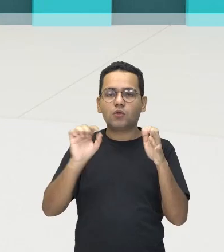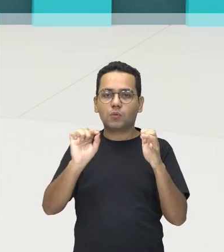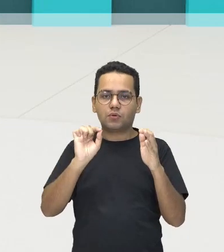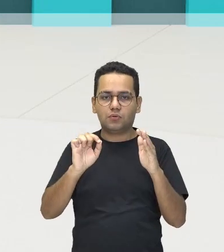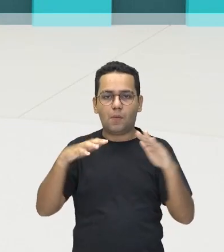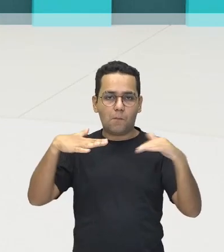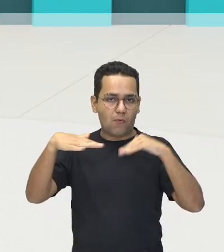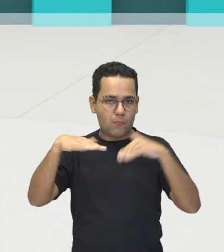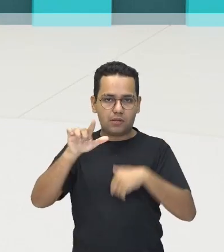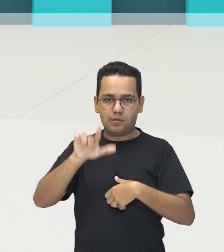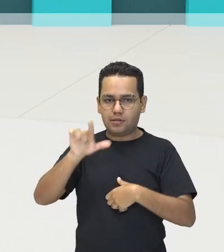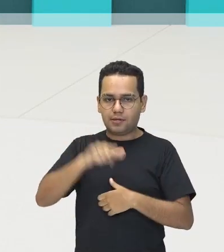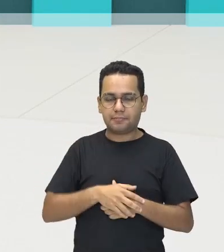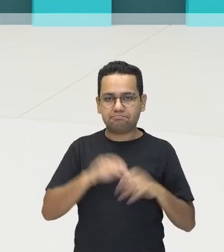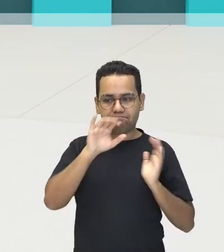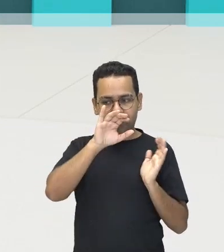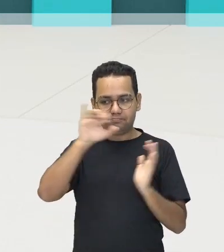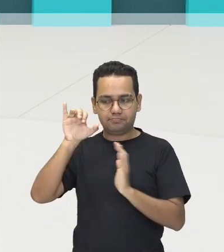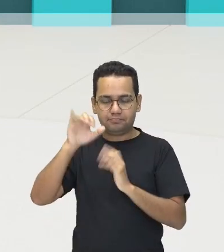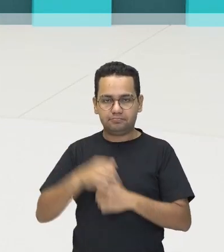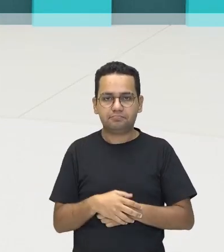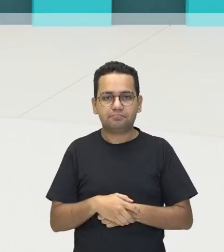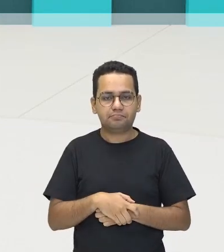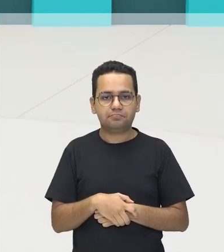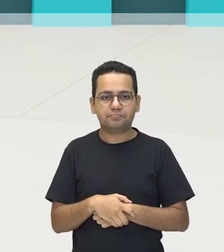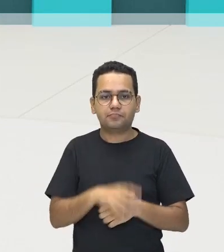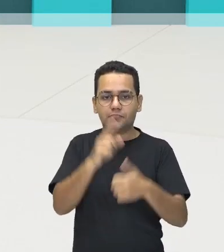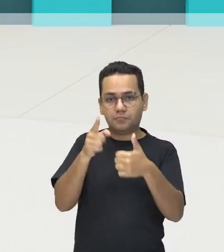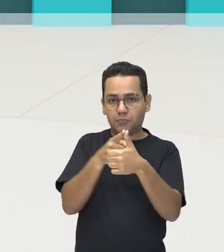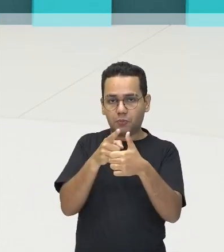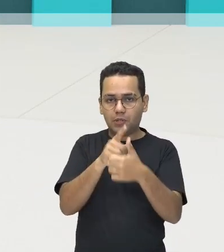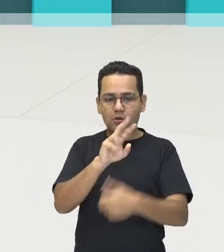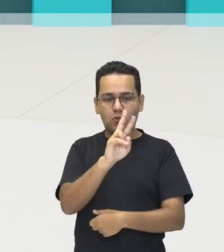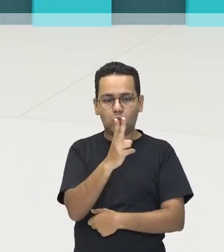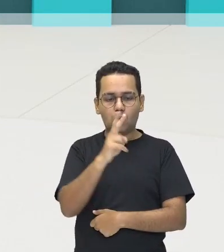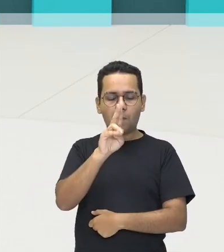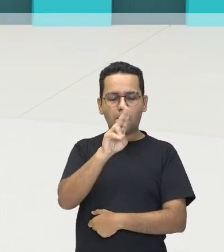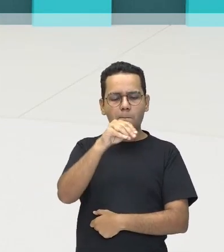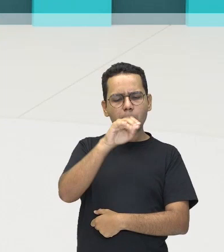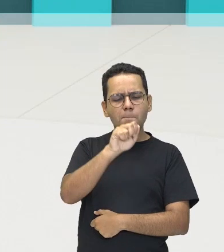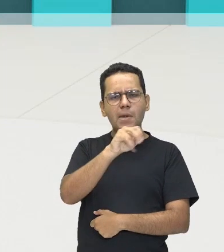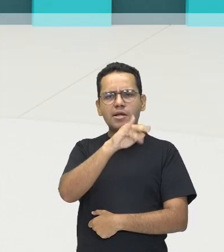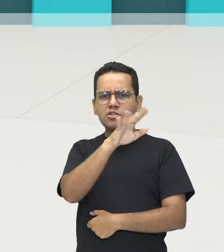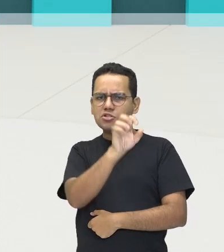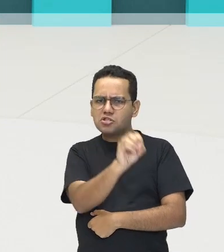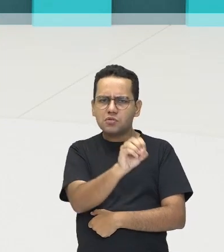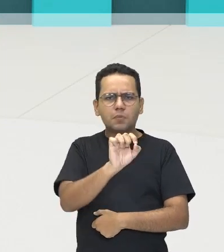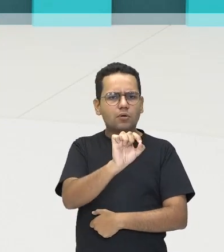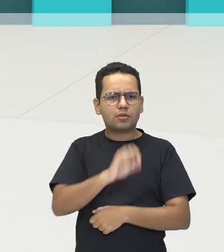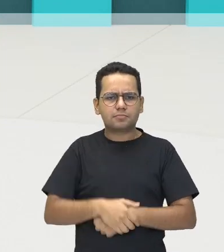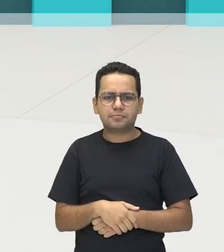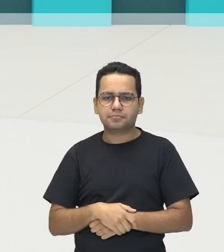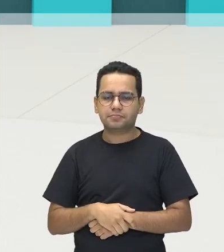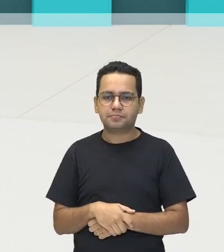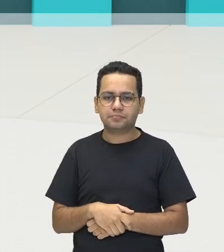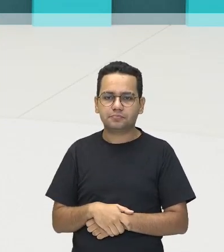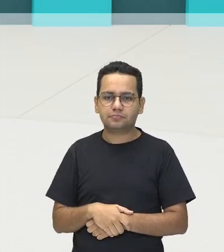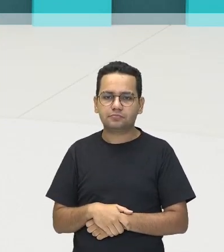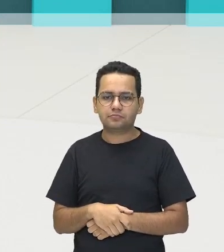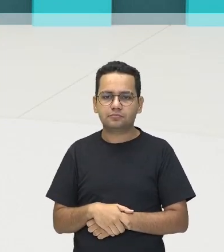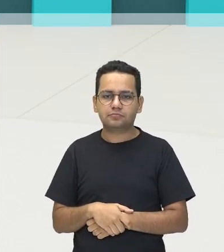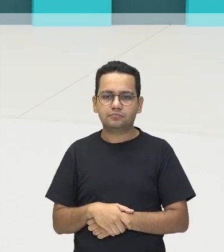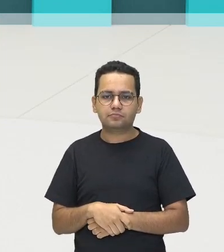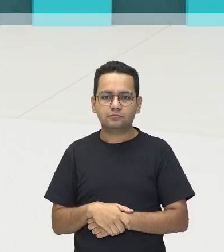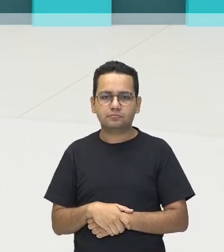Acompanhe aí comigo. Nós vamos ter a primeira, que é o humanismo. Então, como nós já vimos em alguns